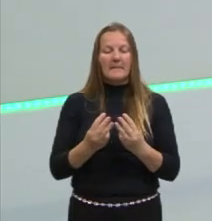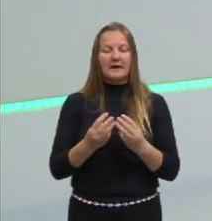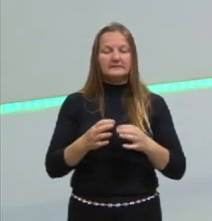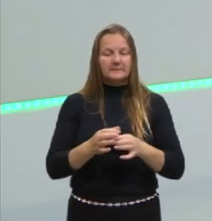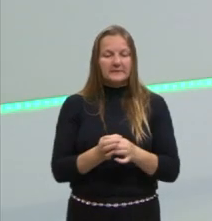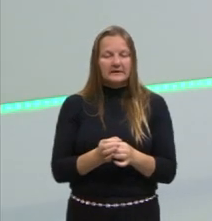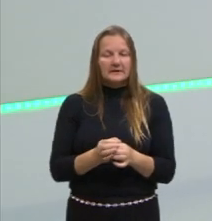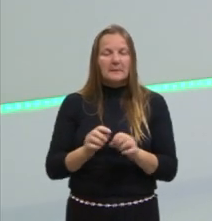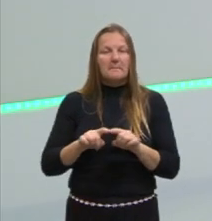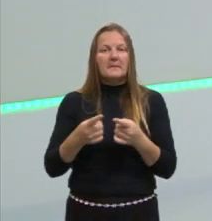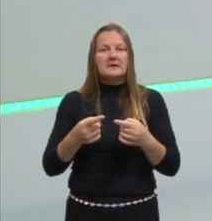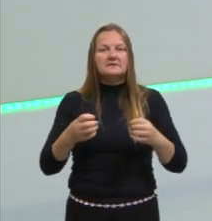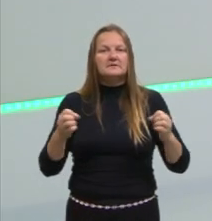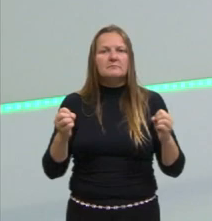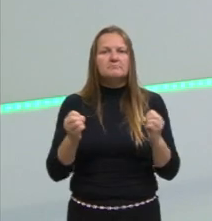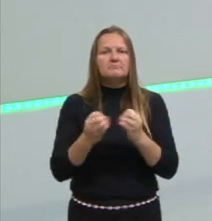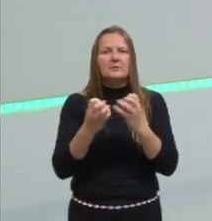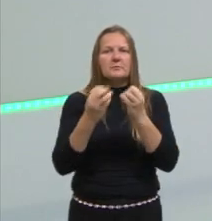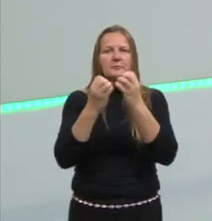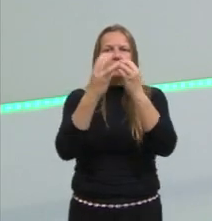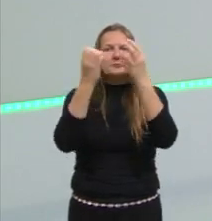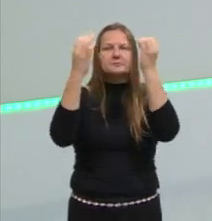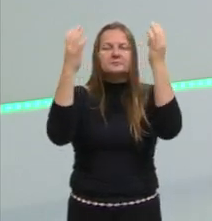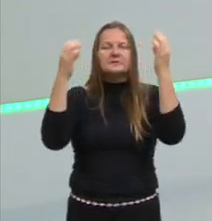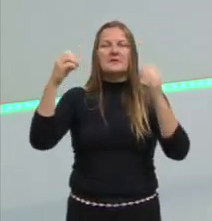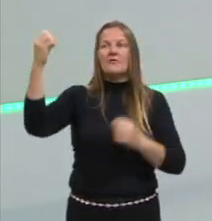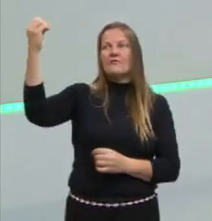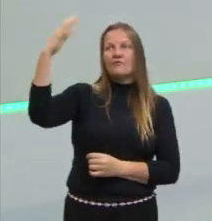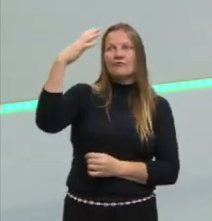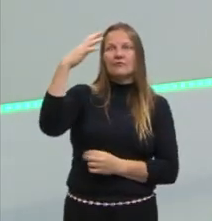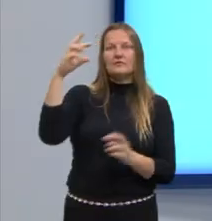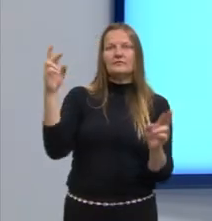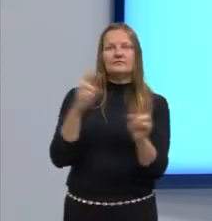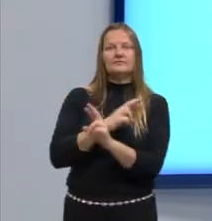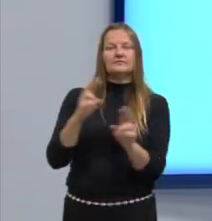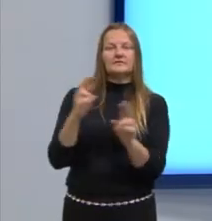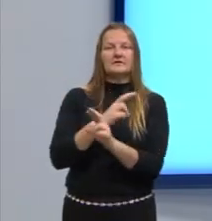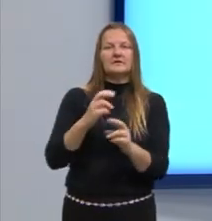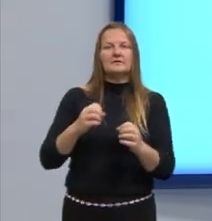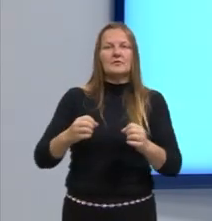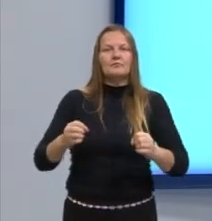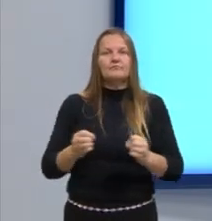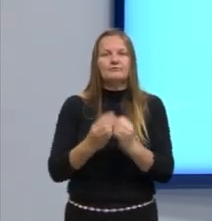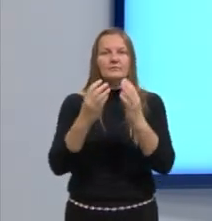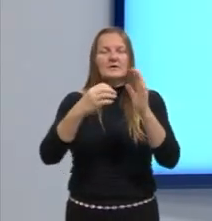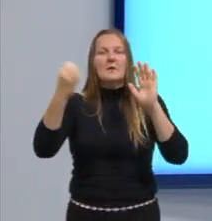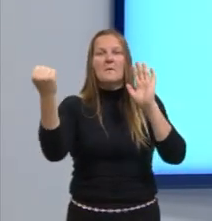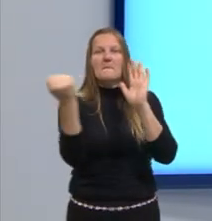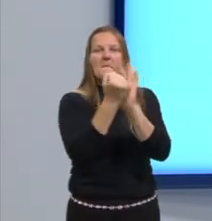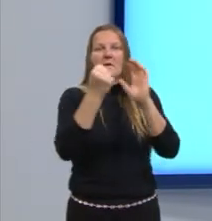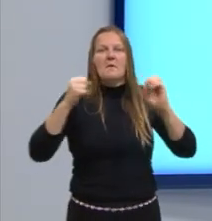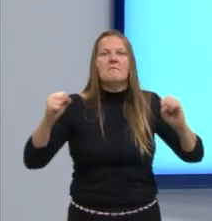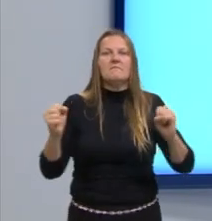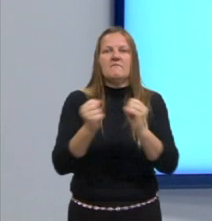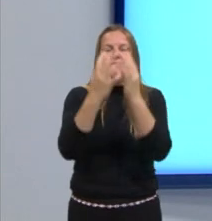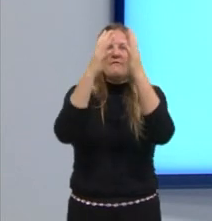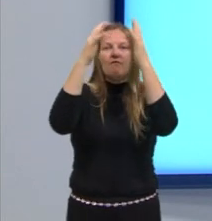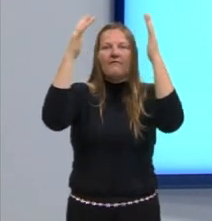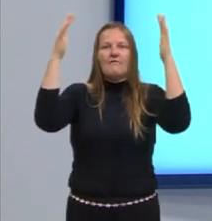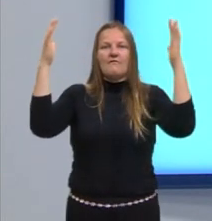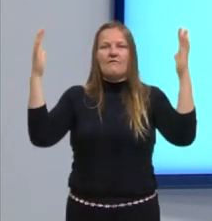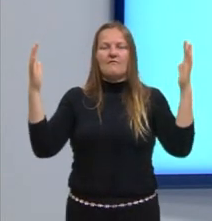tão grande né Por causa da velocidade da luz por causa dessa relação aqui a gente vai ter um efeito mais devastador né